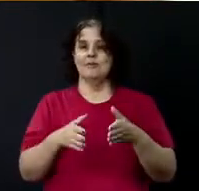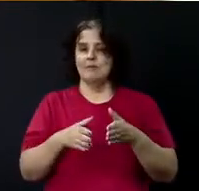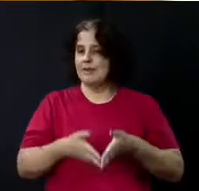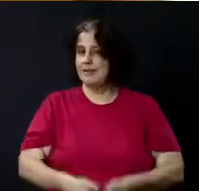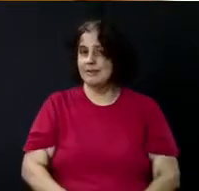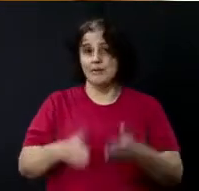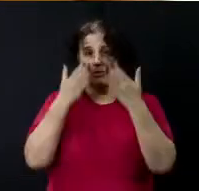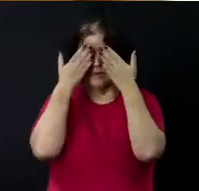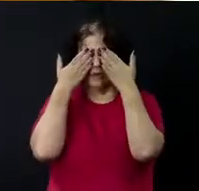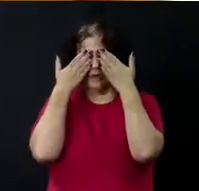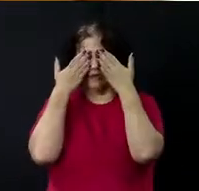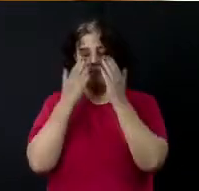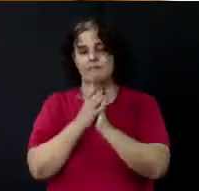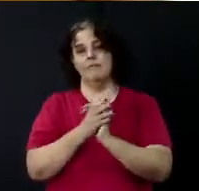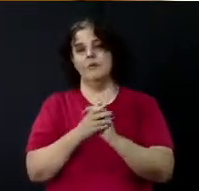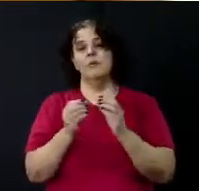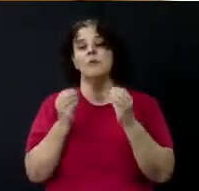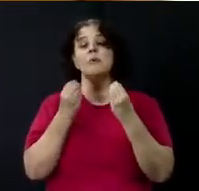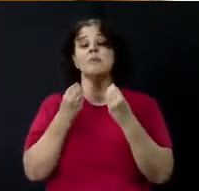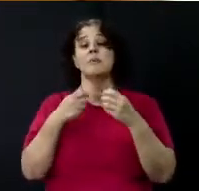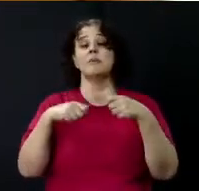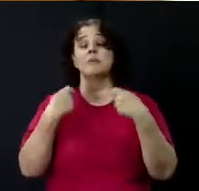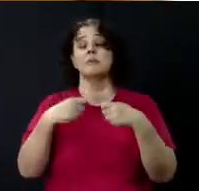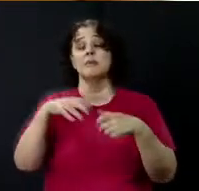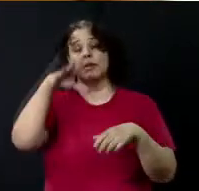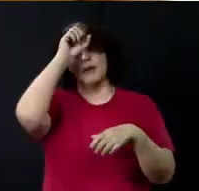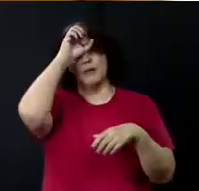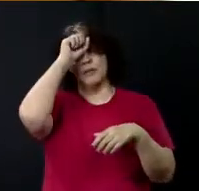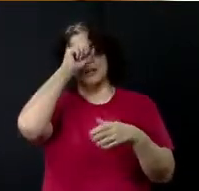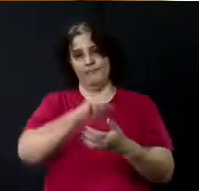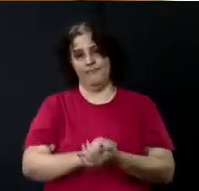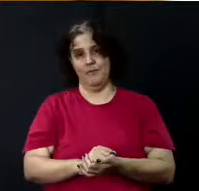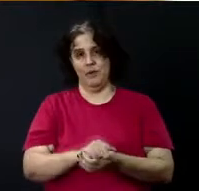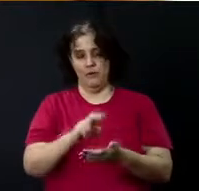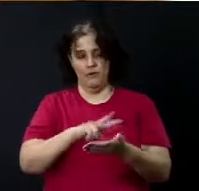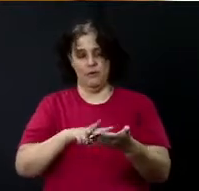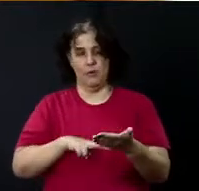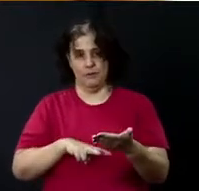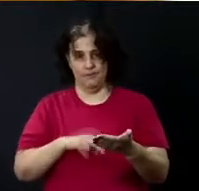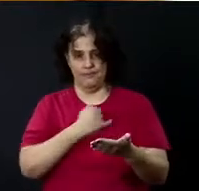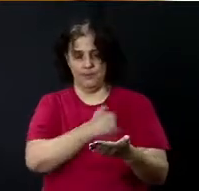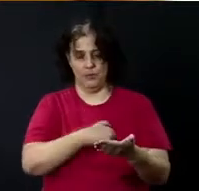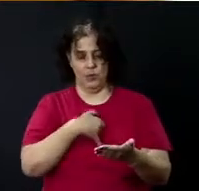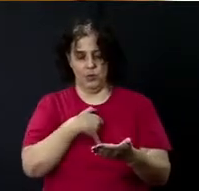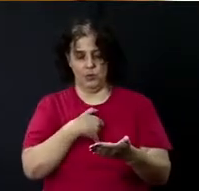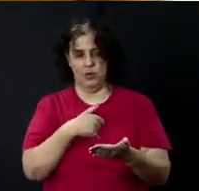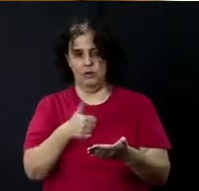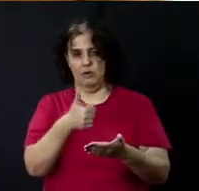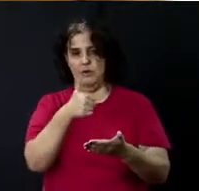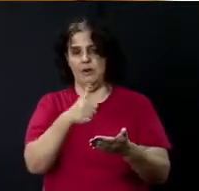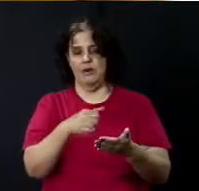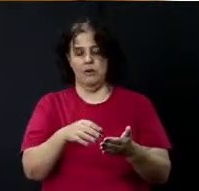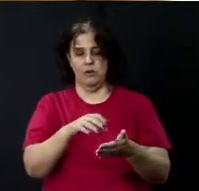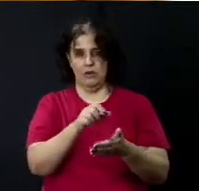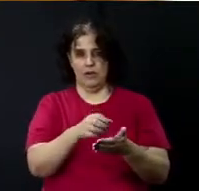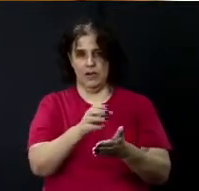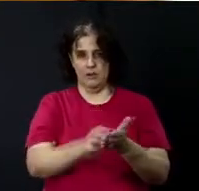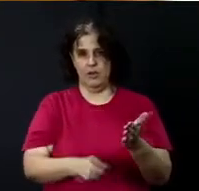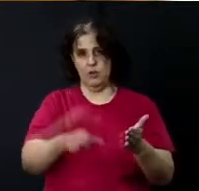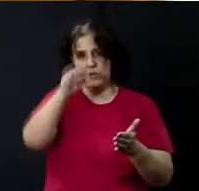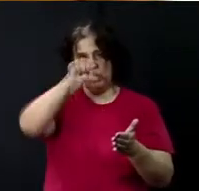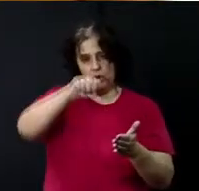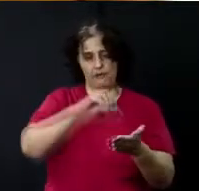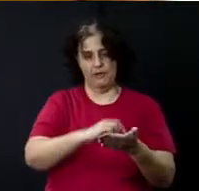aprender com esta passagem, a cura do cego de nascença? Vou ler o texto até o versículo 12, acompanhe comigo, por favor,